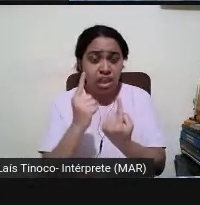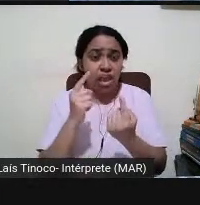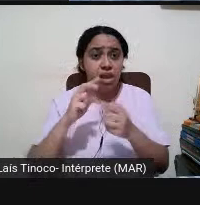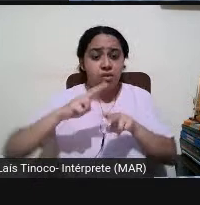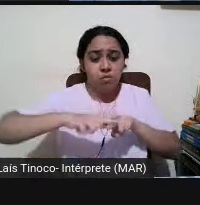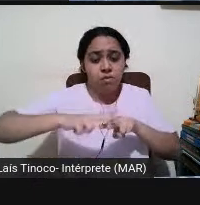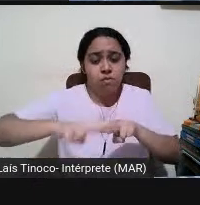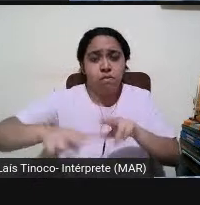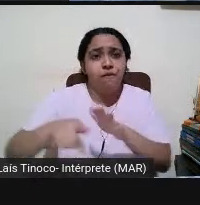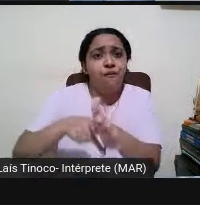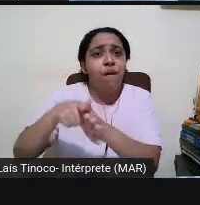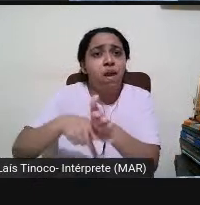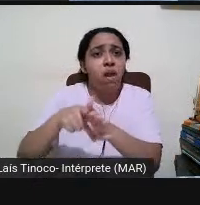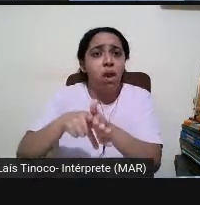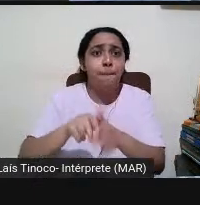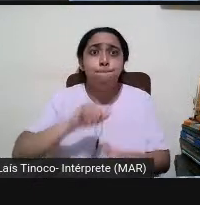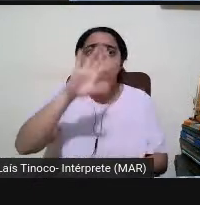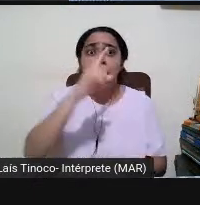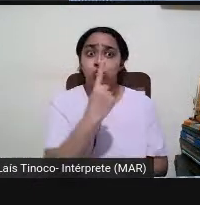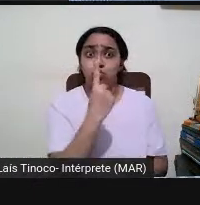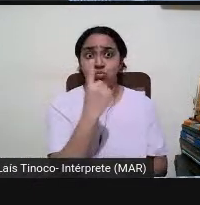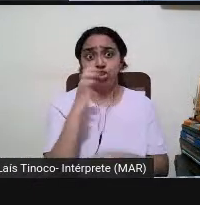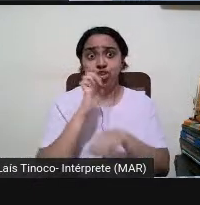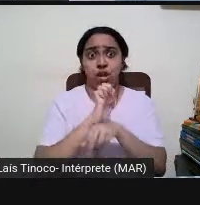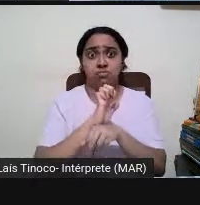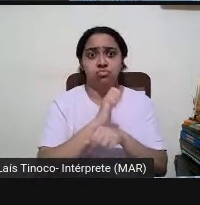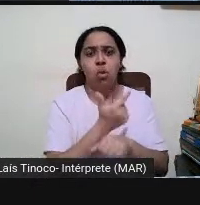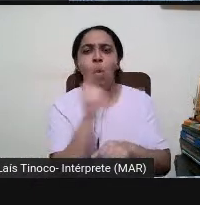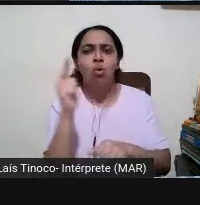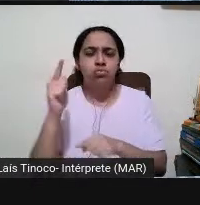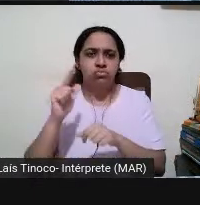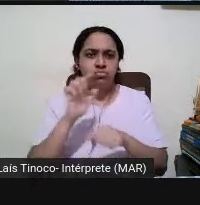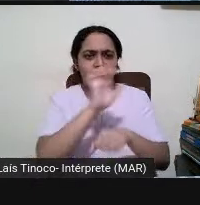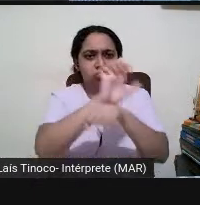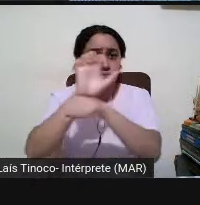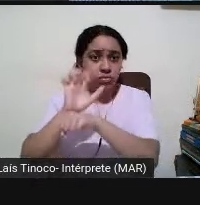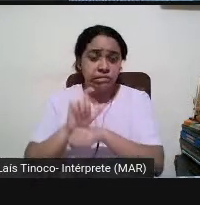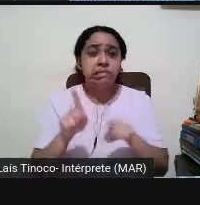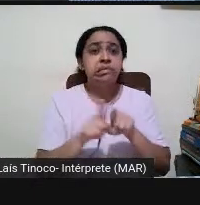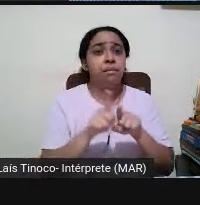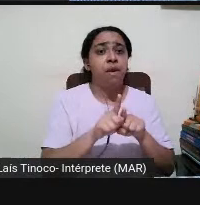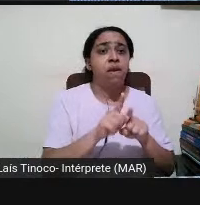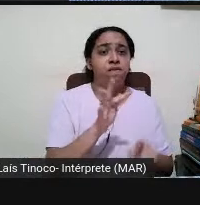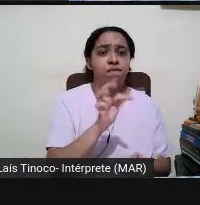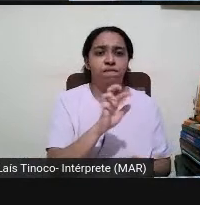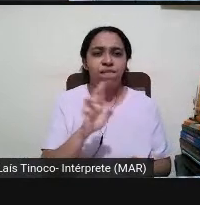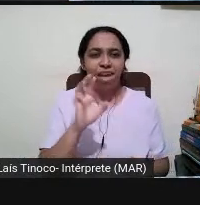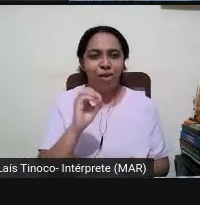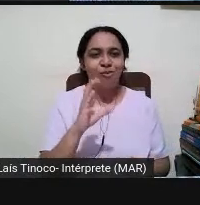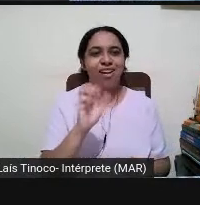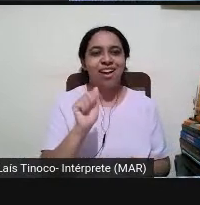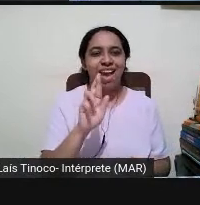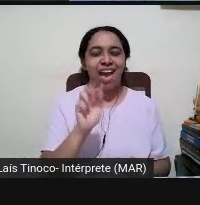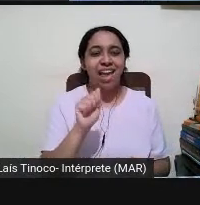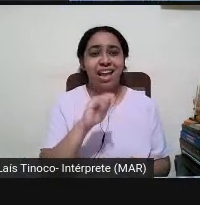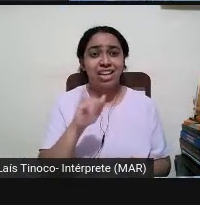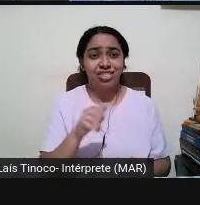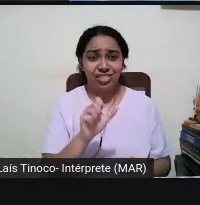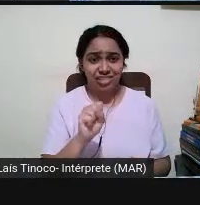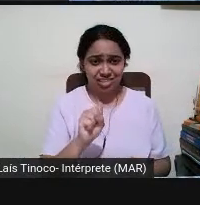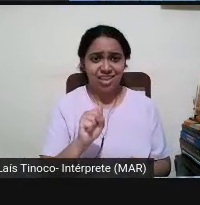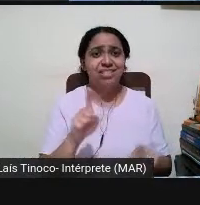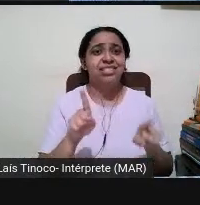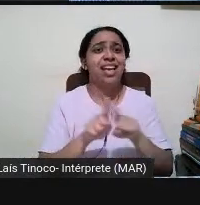já pega mais de um estado nós temos também a estrada de ferro Carajás administrada pela Vale cuja concepção